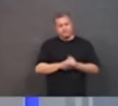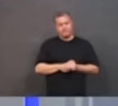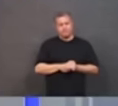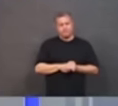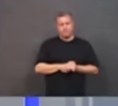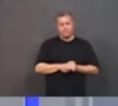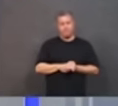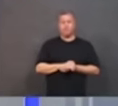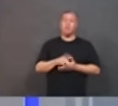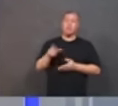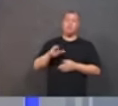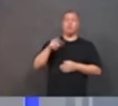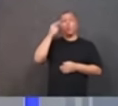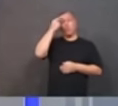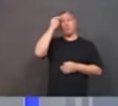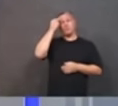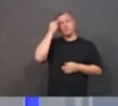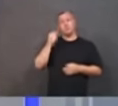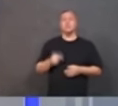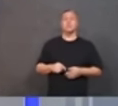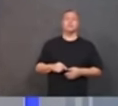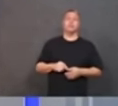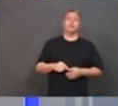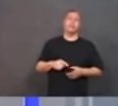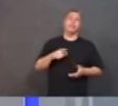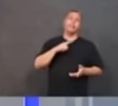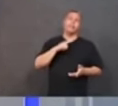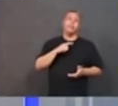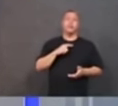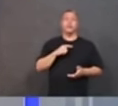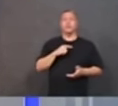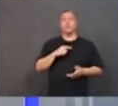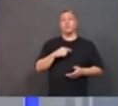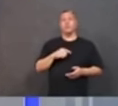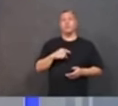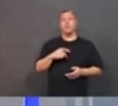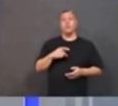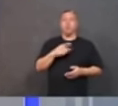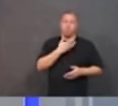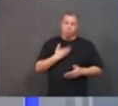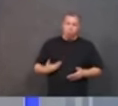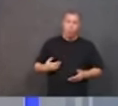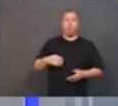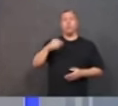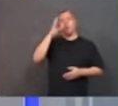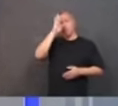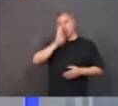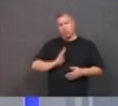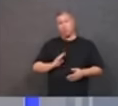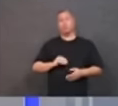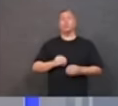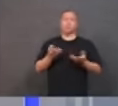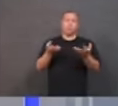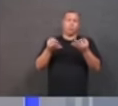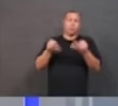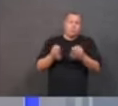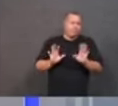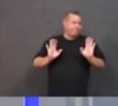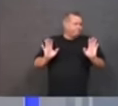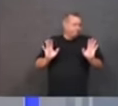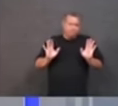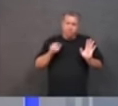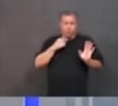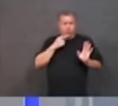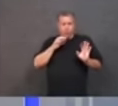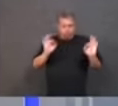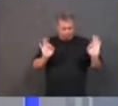gratuita, pública, de qualidade, acho que não há questão, né? Nós estamos, até a graduação, isso é inquestionável, isso é um valor.